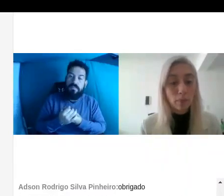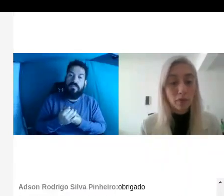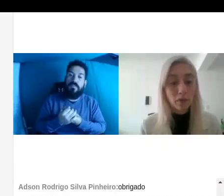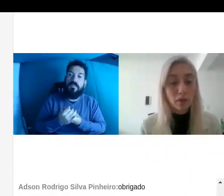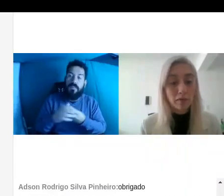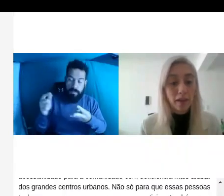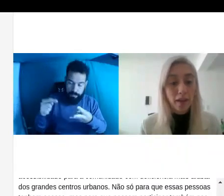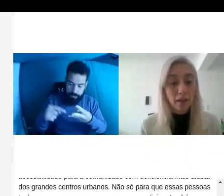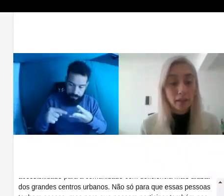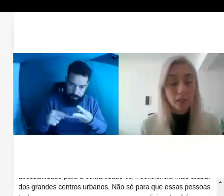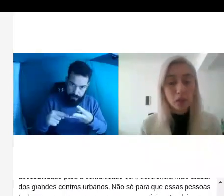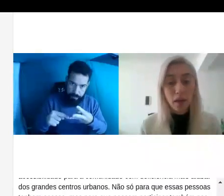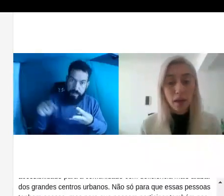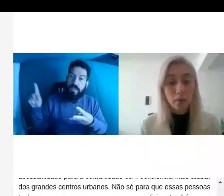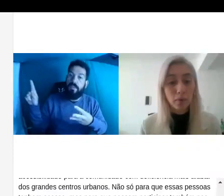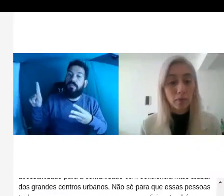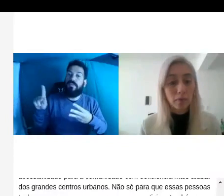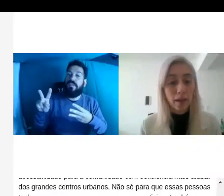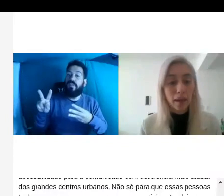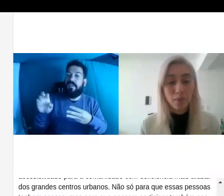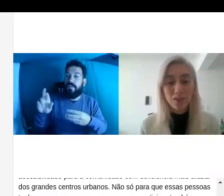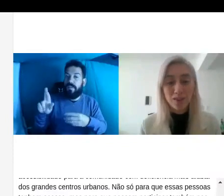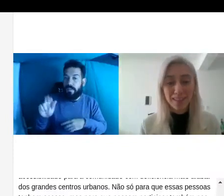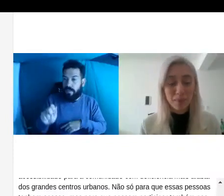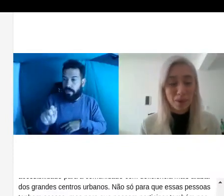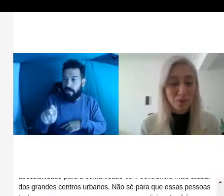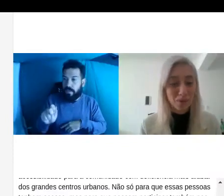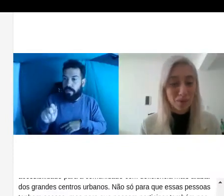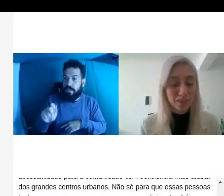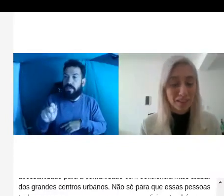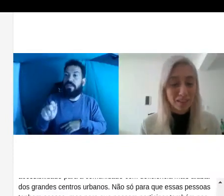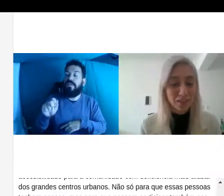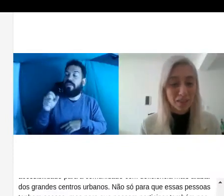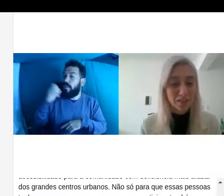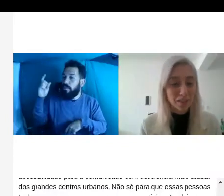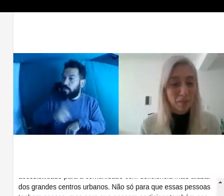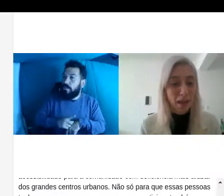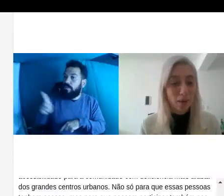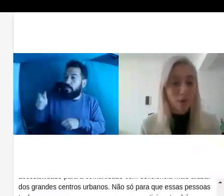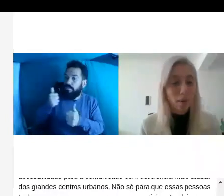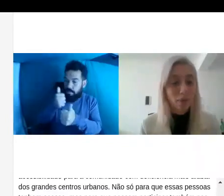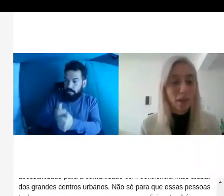da professora Vera Santiago. Vera, bom dia também conosco desde o